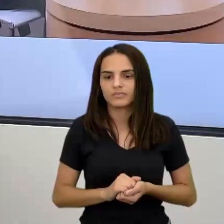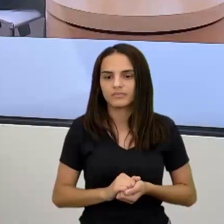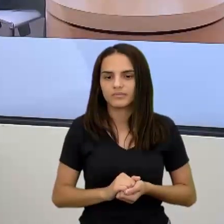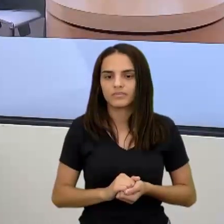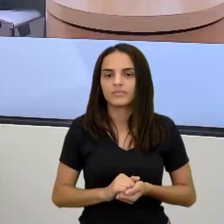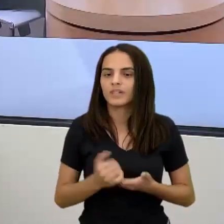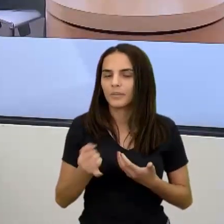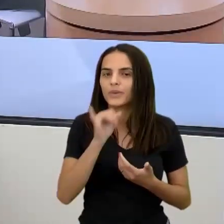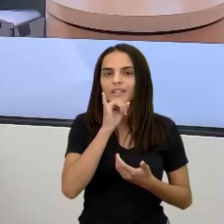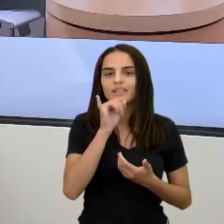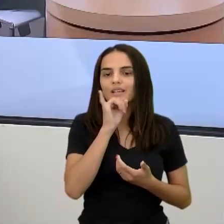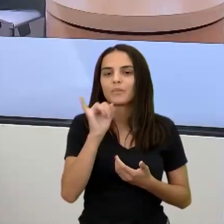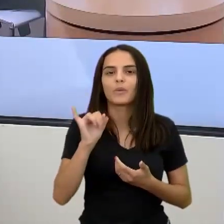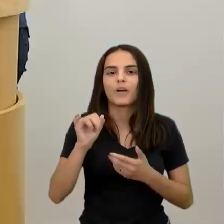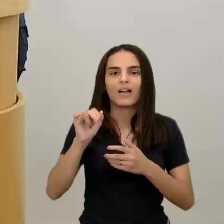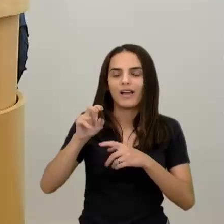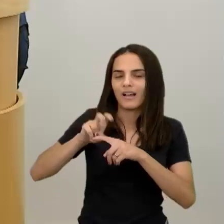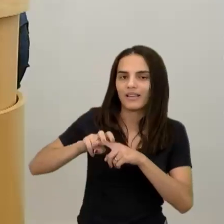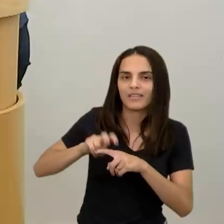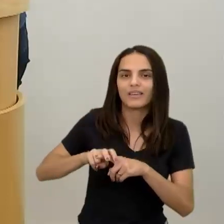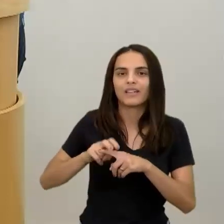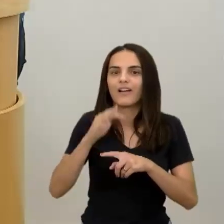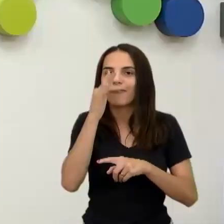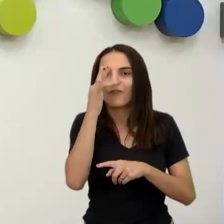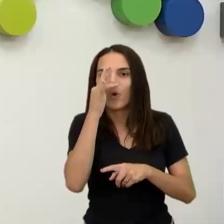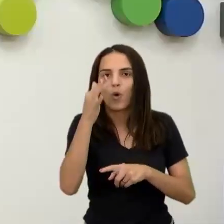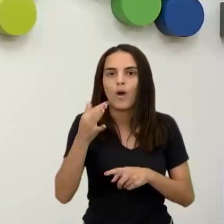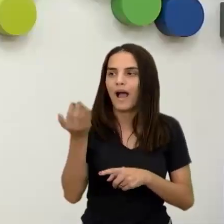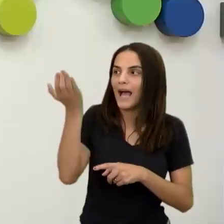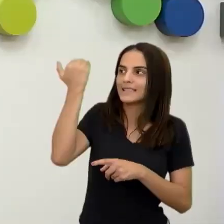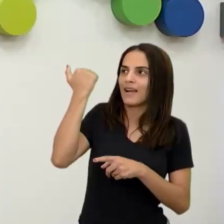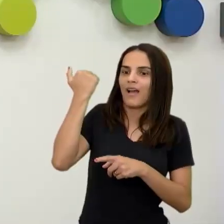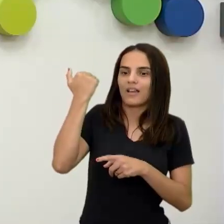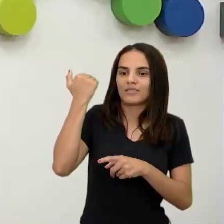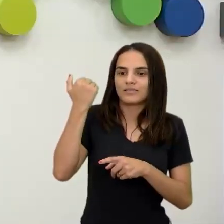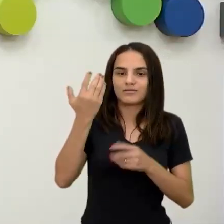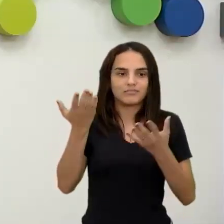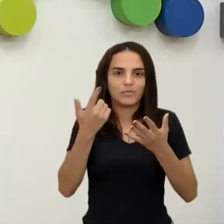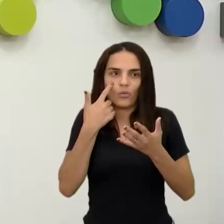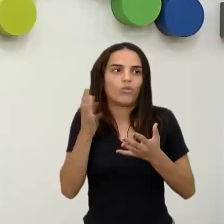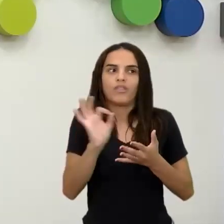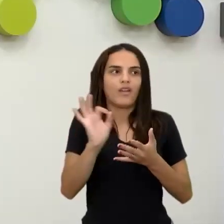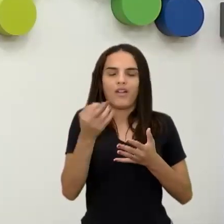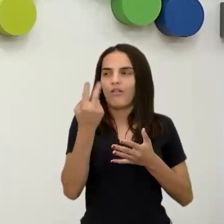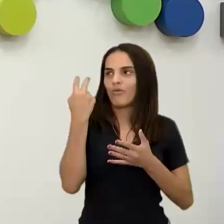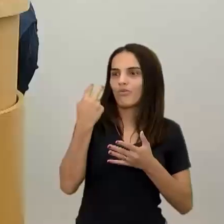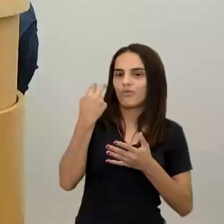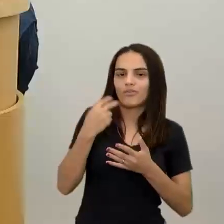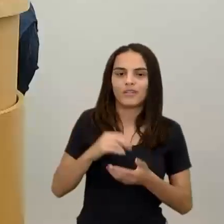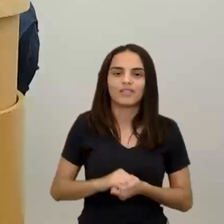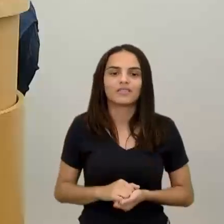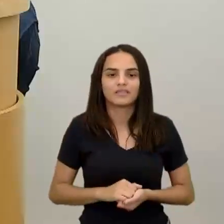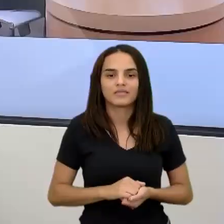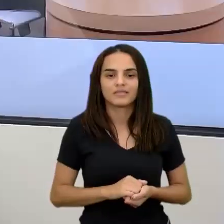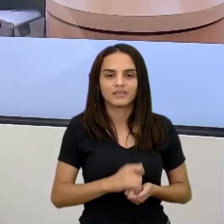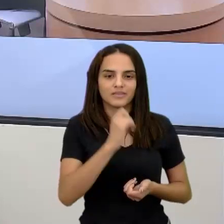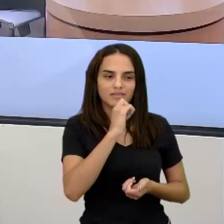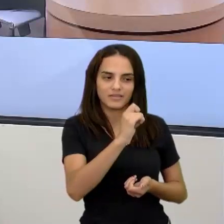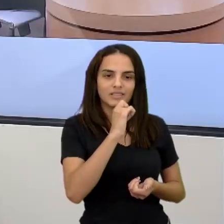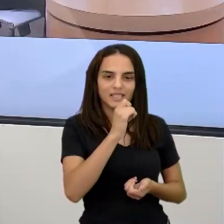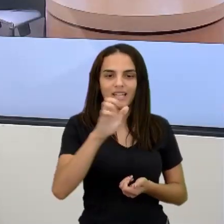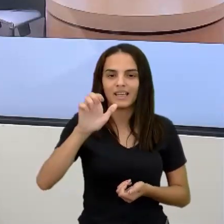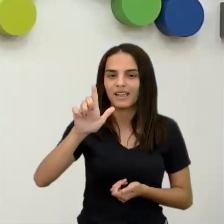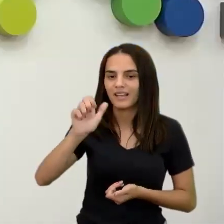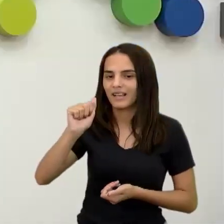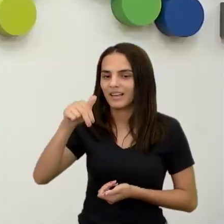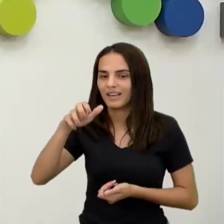planta que estava atrás de você, ou uma cadeira. Isso, que diferença vai fazer eu saber? Eu concordo com você, desnecessário. Não é? Entrevistadora da Elaine, que pode estar até assistindo